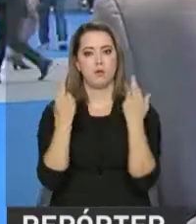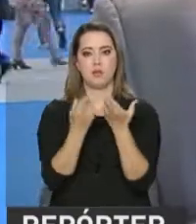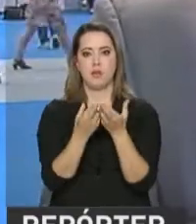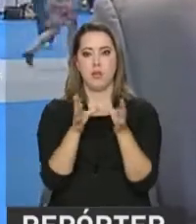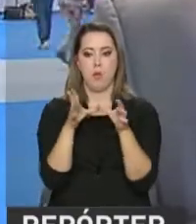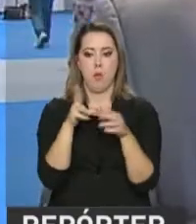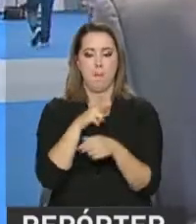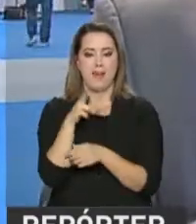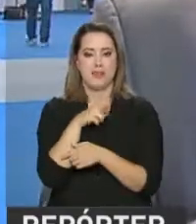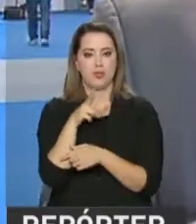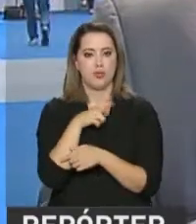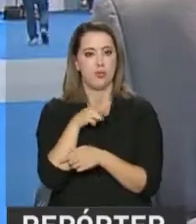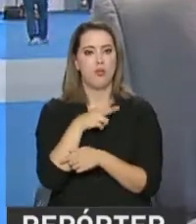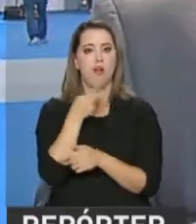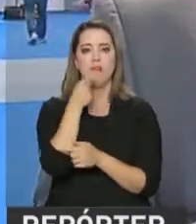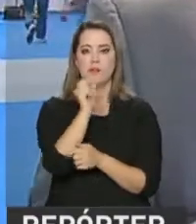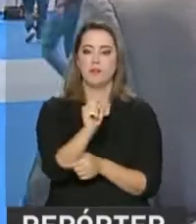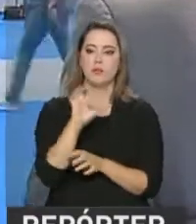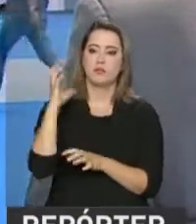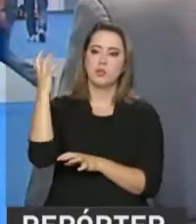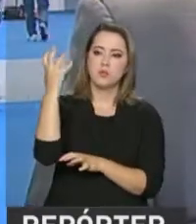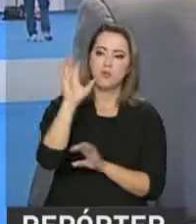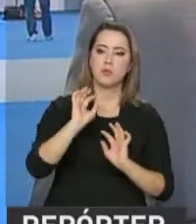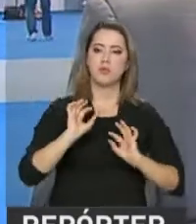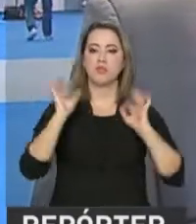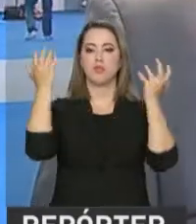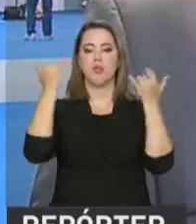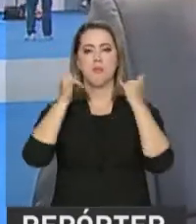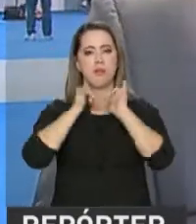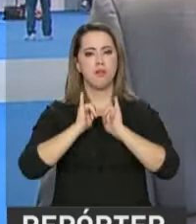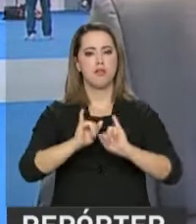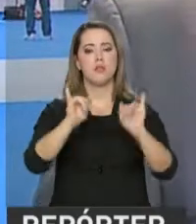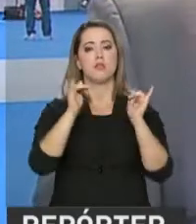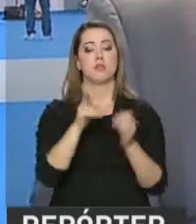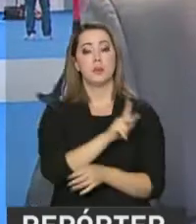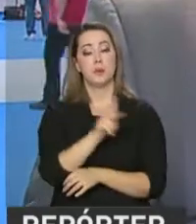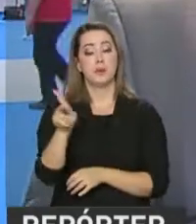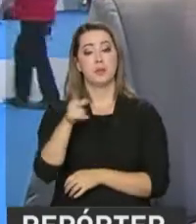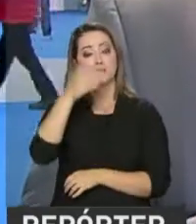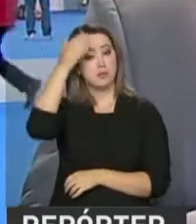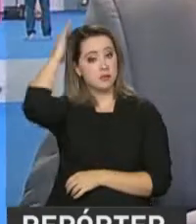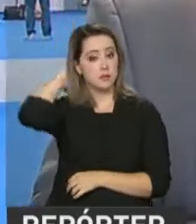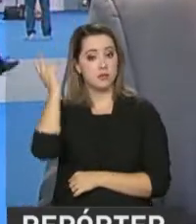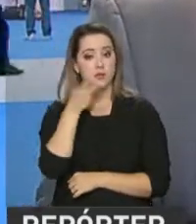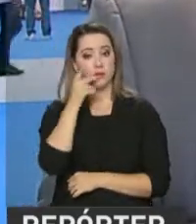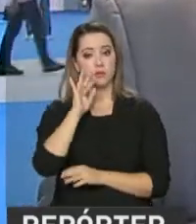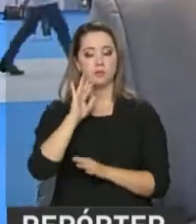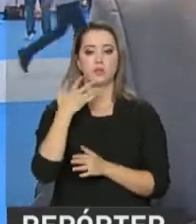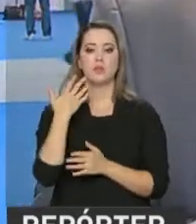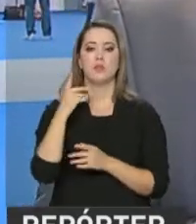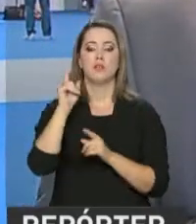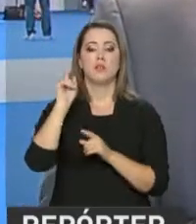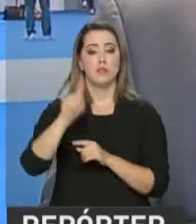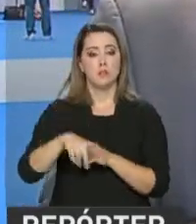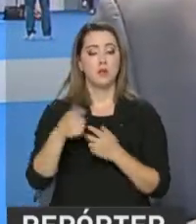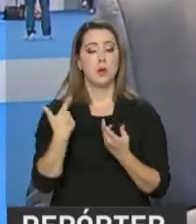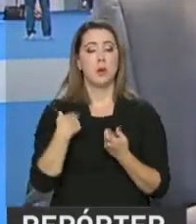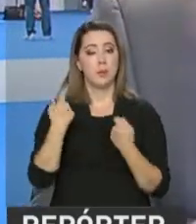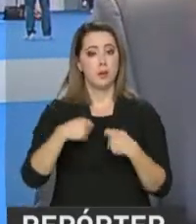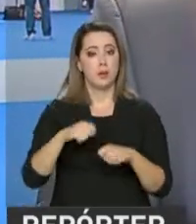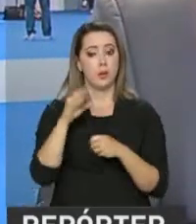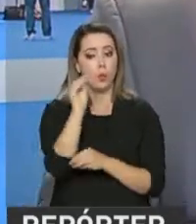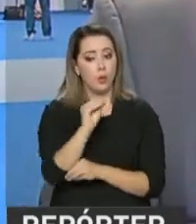sobre desenvolvimento sustentável clima e energia o presidente afirmou que a sustentabilidade deve nortear